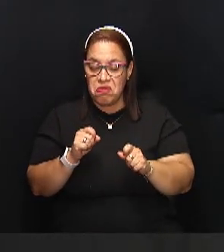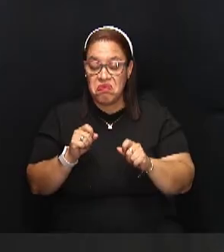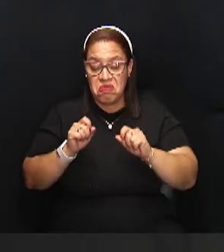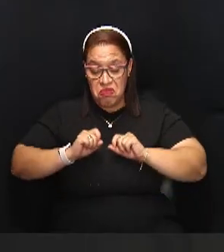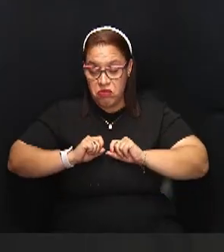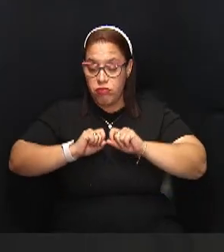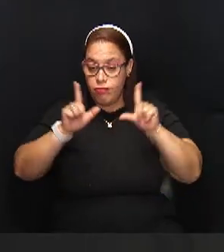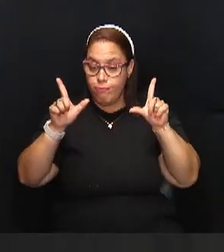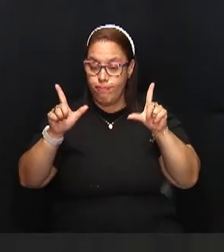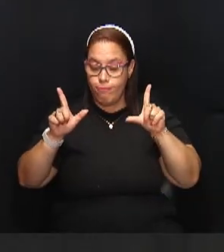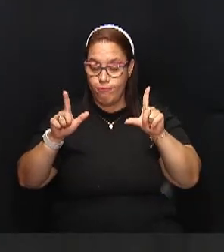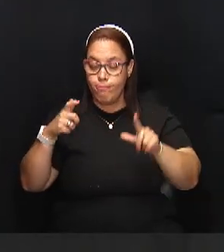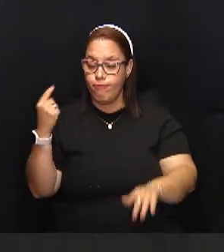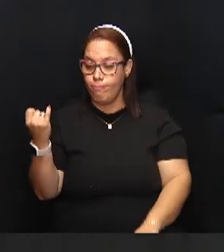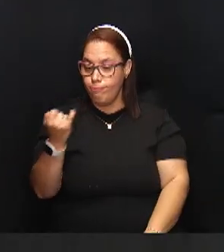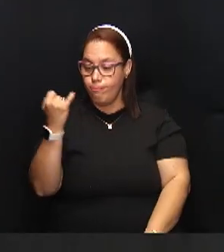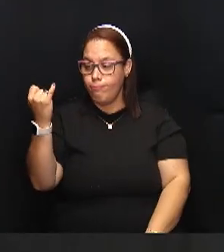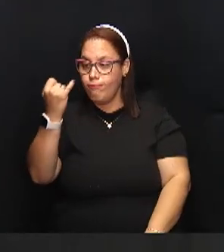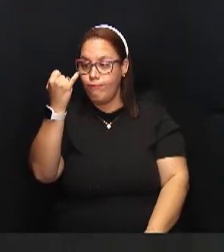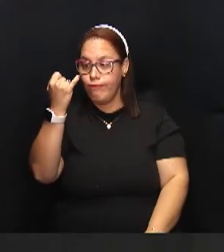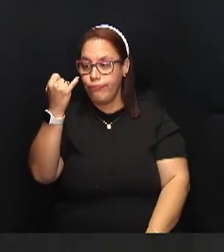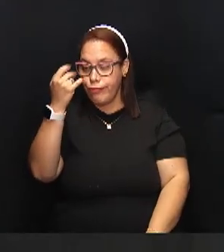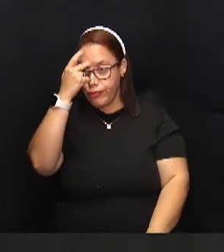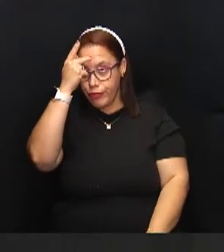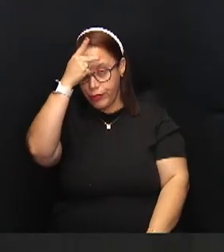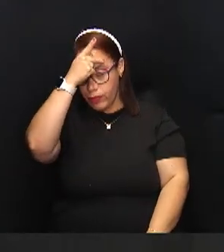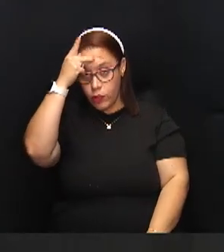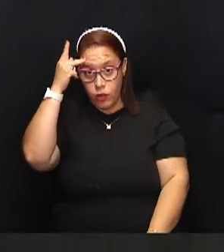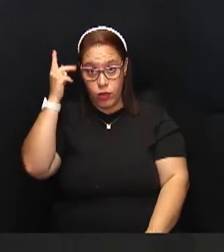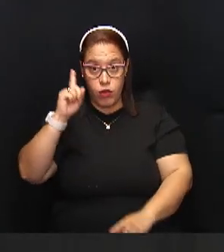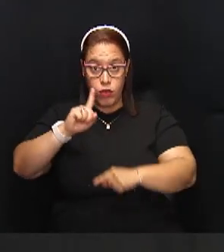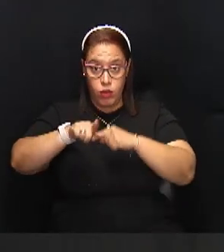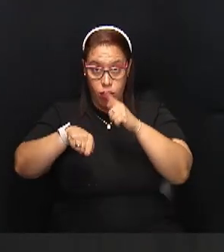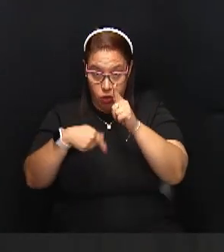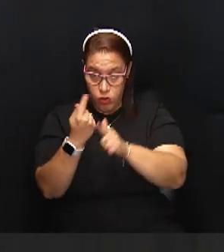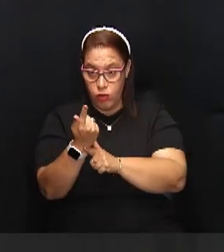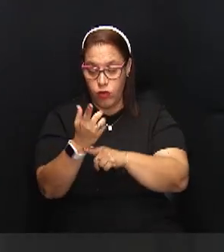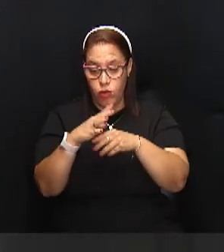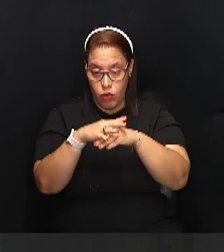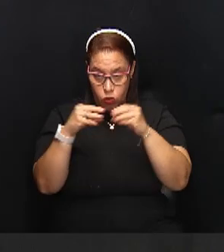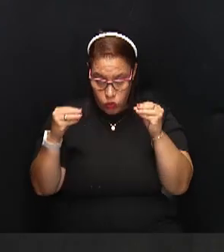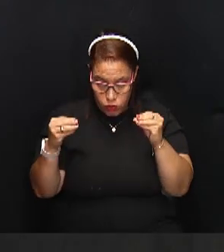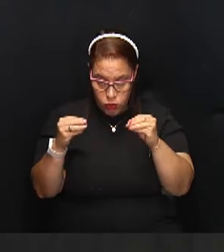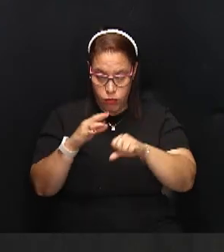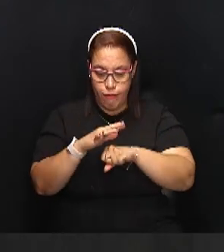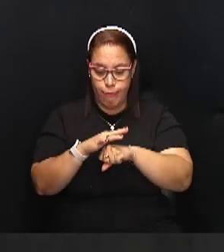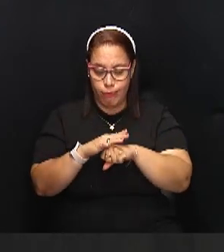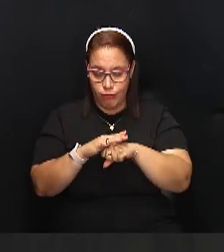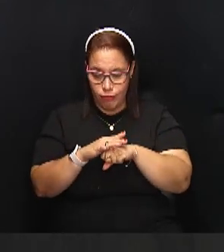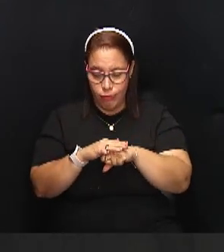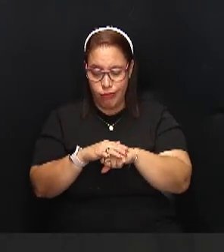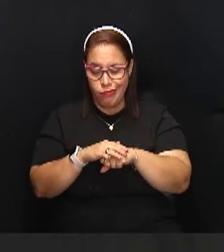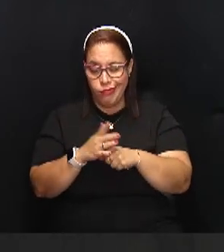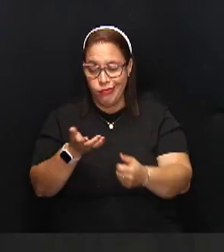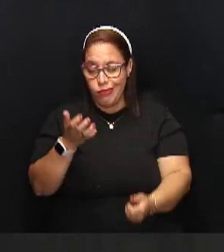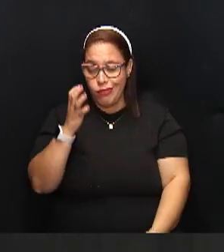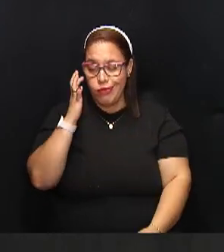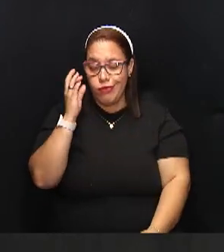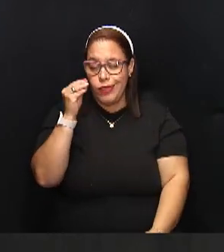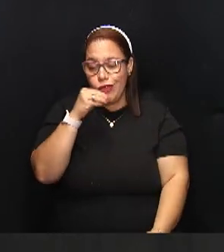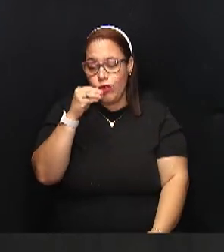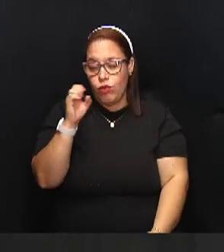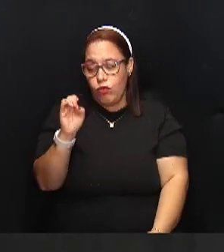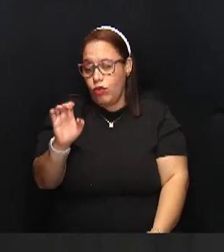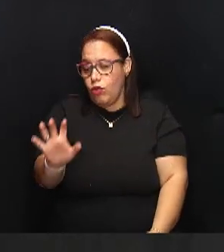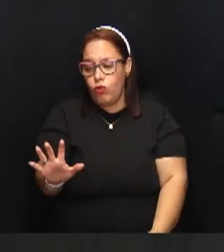protagonista daquilo que é importante para que as pessoas tenham uma sorte melhor na cura de uma doença que tão, muitas vezes, fragiliza não